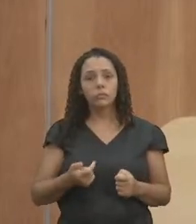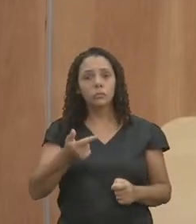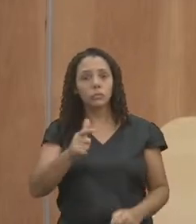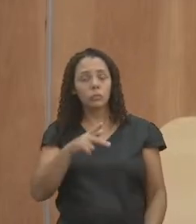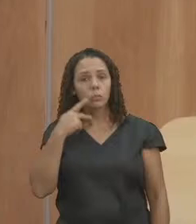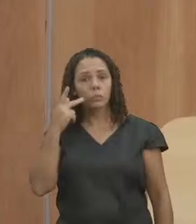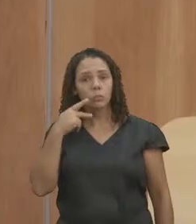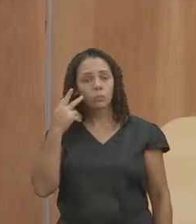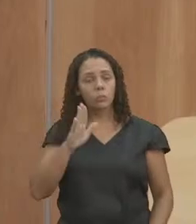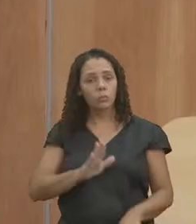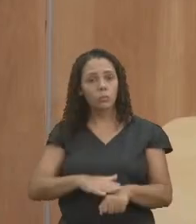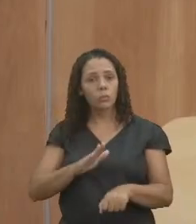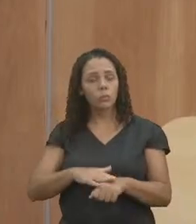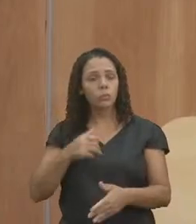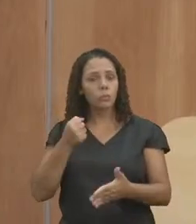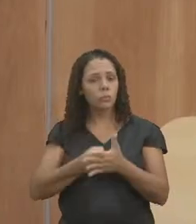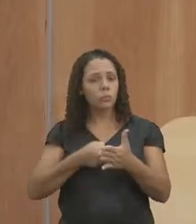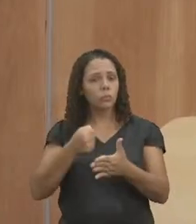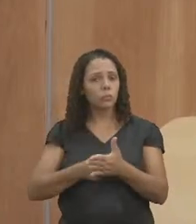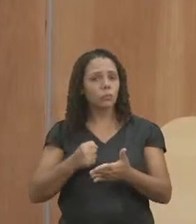têm que ter autonomia para lutar pelo povo.